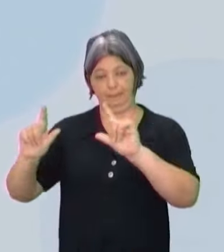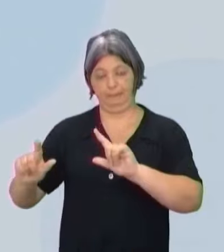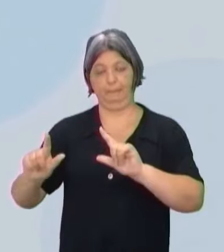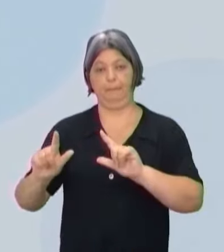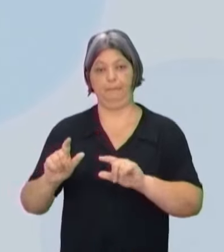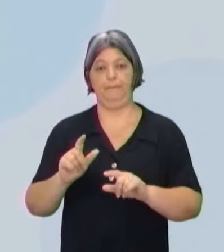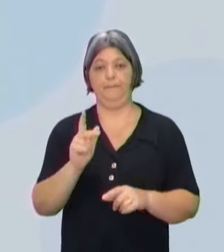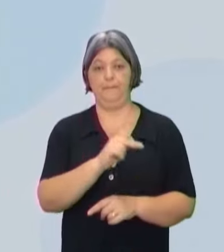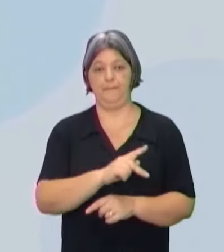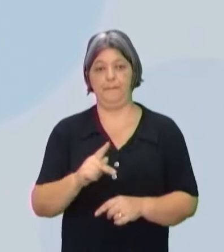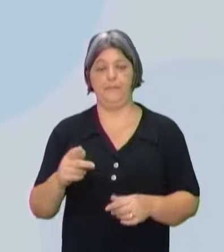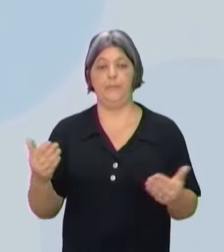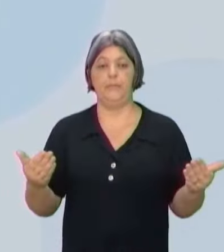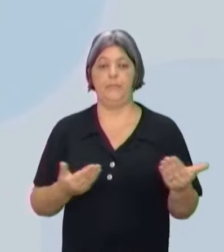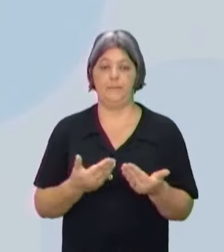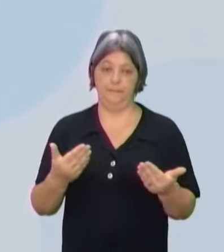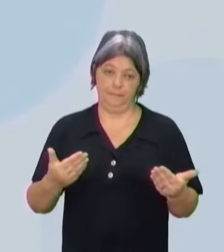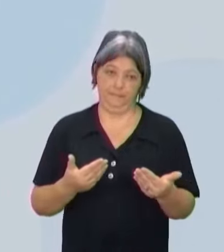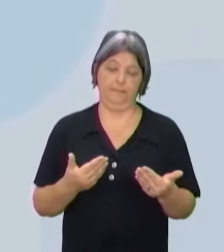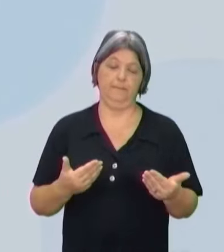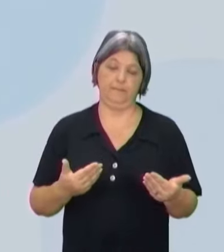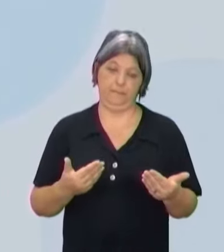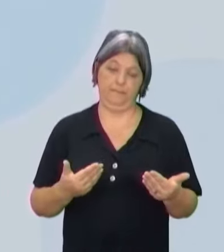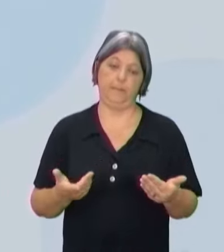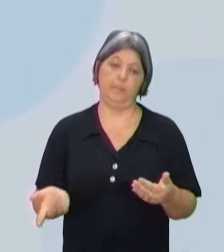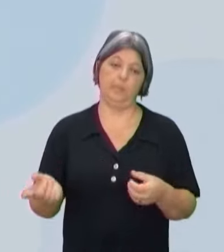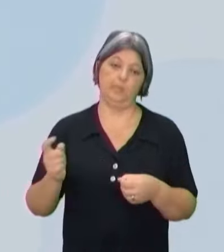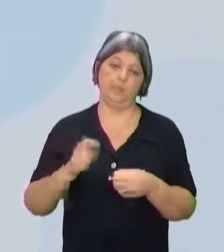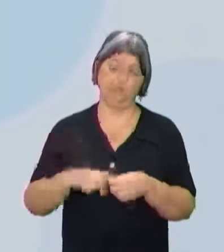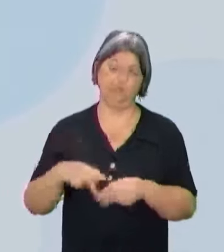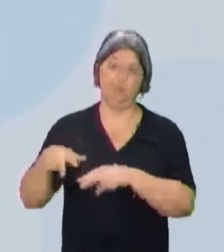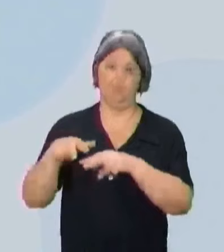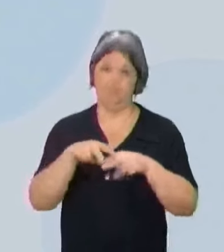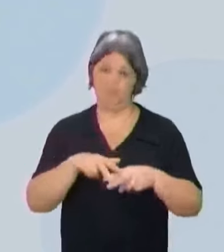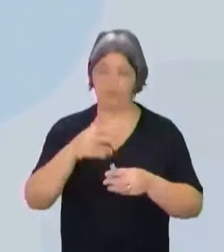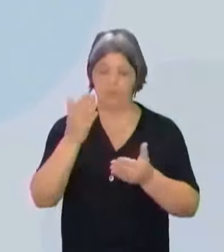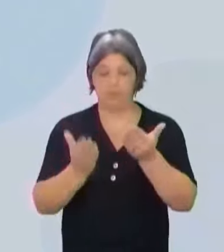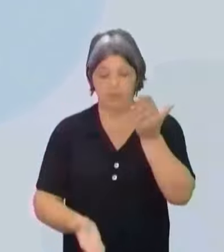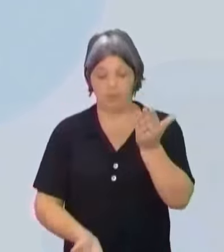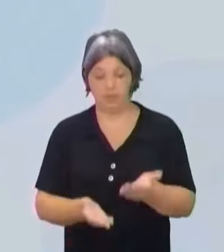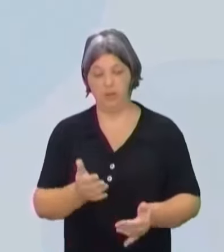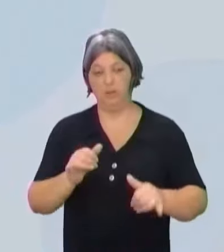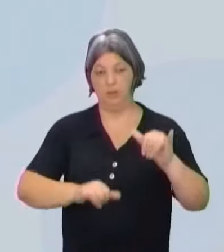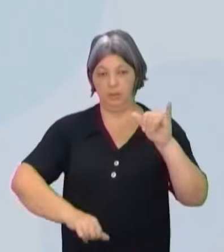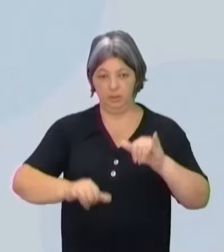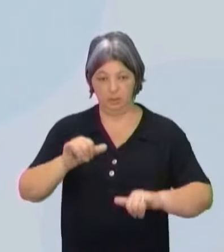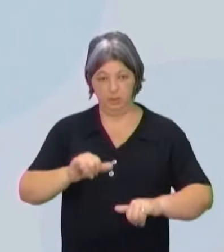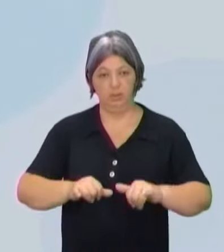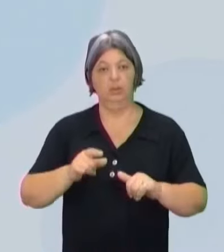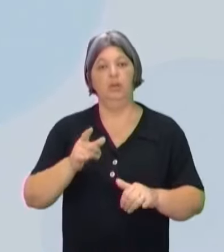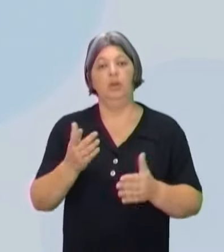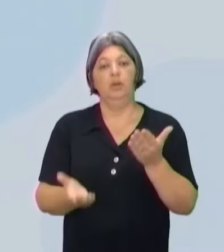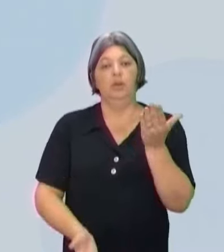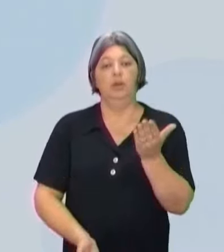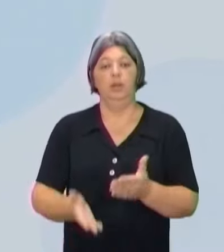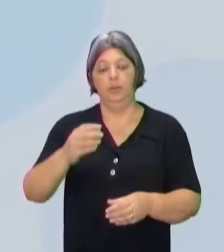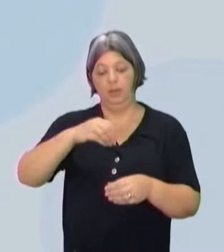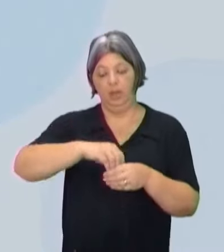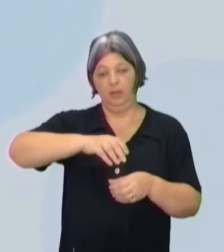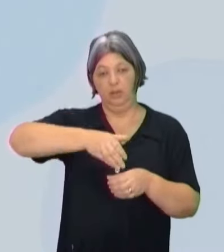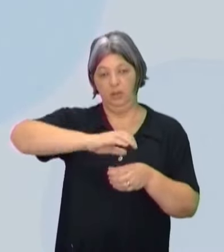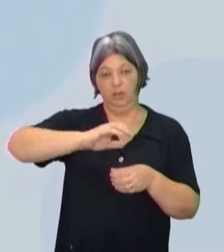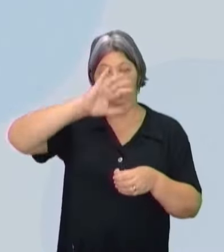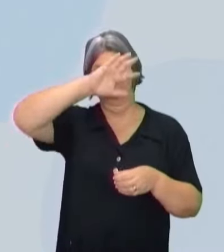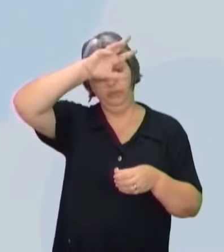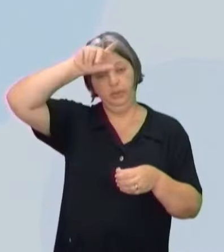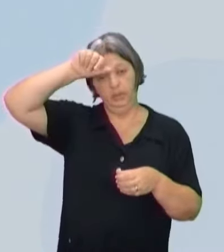né? Então, hoje, a gente aprendeu um pouquinho, retomou, né, um pouquinho mais sobre equilíbrio químico, falamos do equilíbrio no refrigerante e vocês